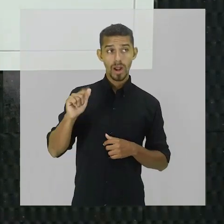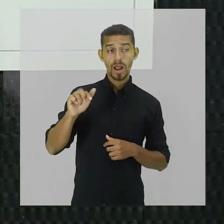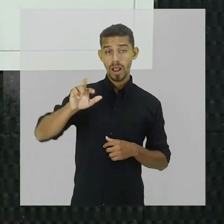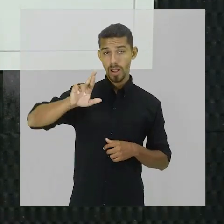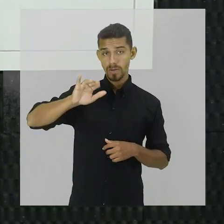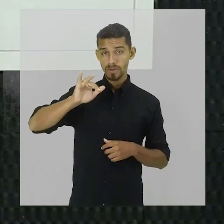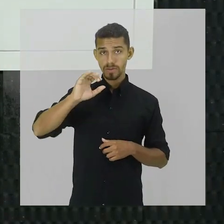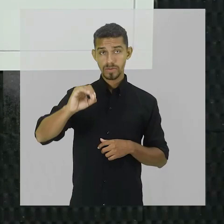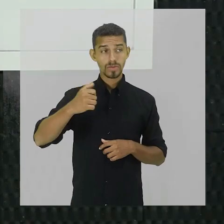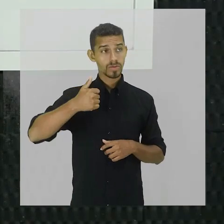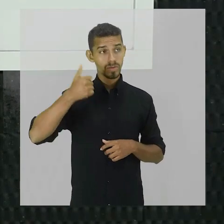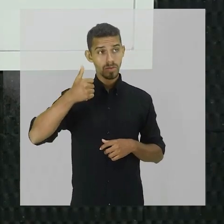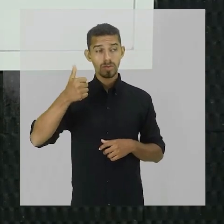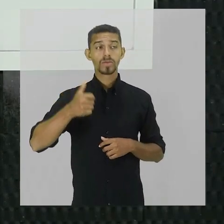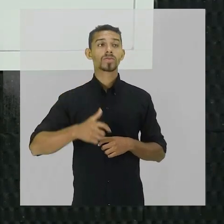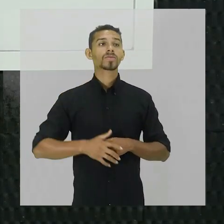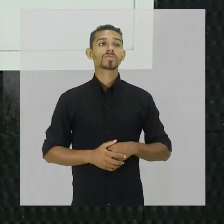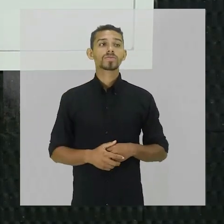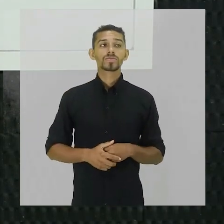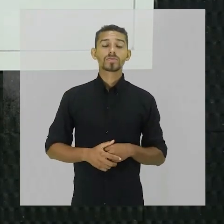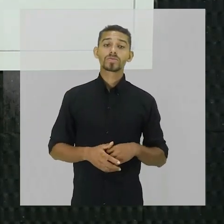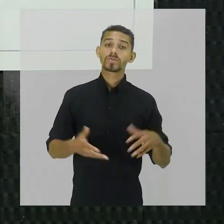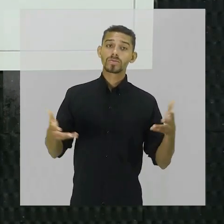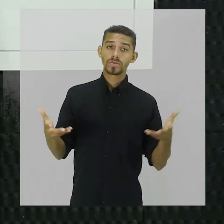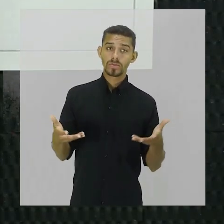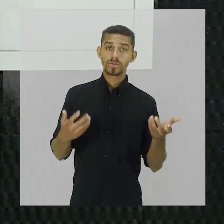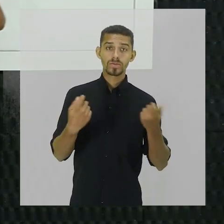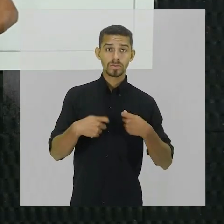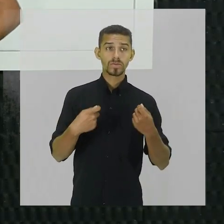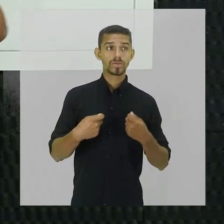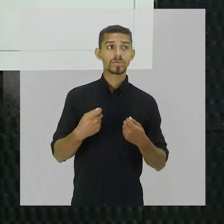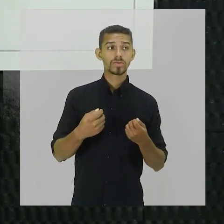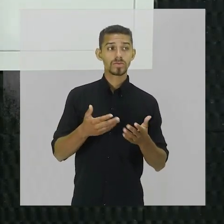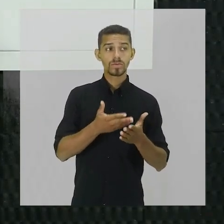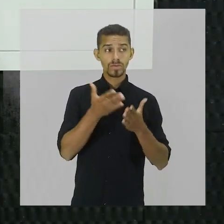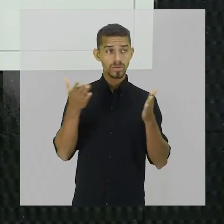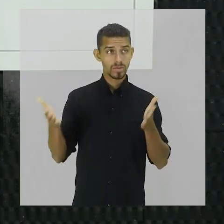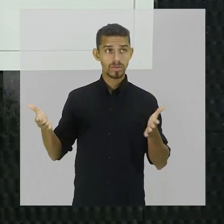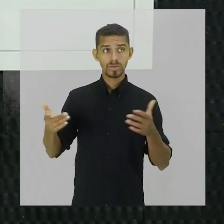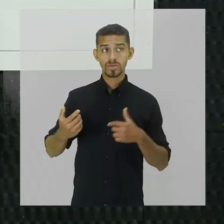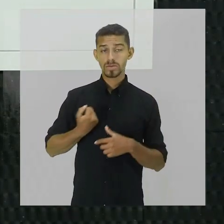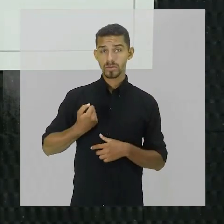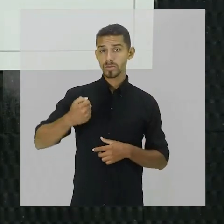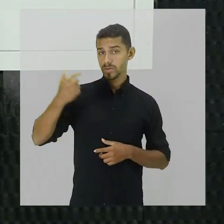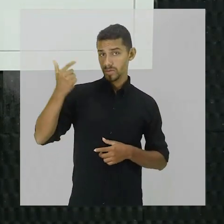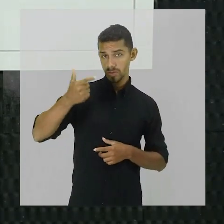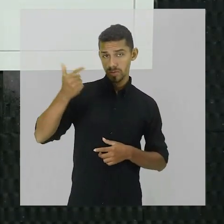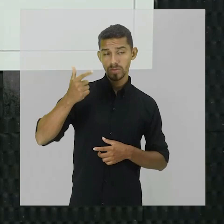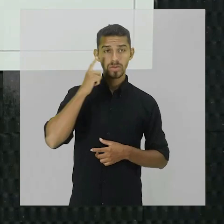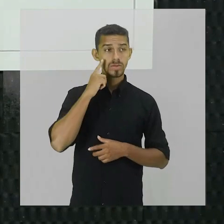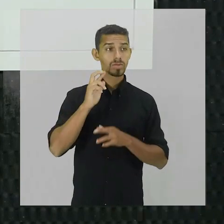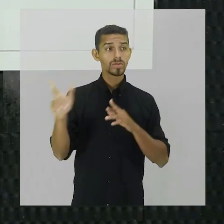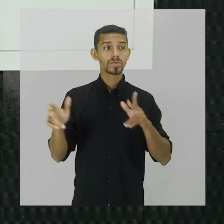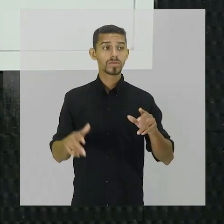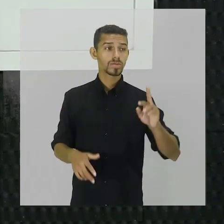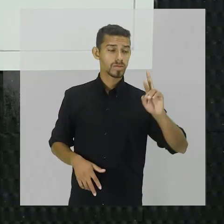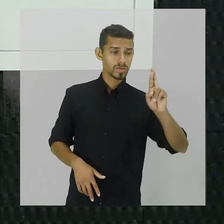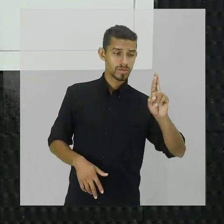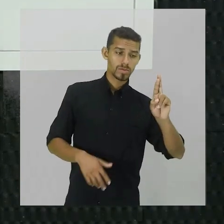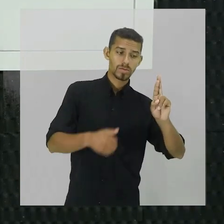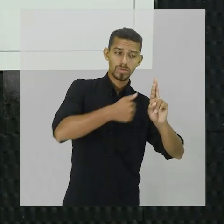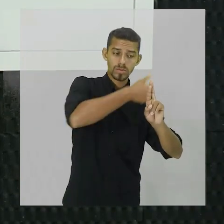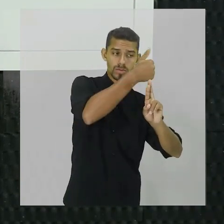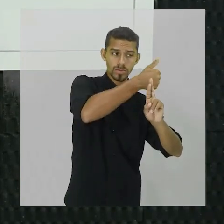primeiro reservatório. Agora, eu tenho que fazer a mesma coisa, turma, no segundo, porque ele quer a diferença entre o